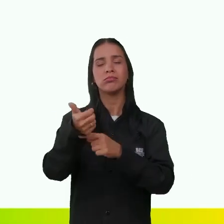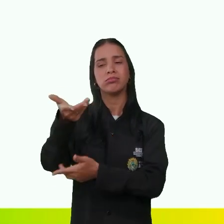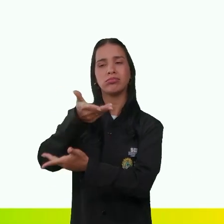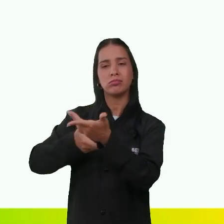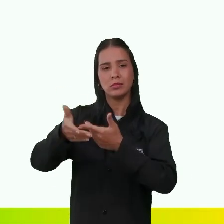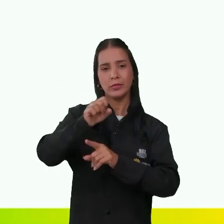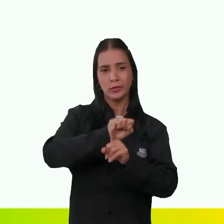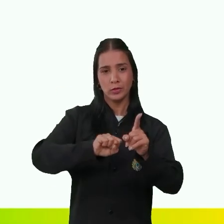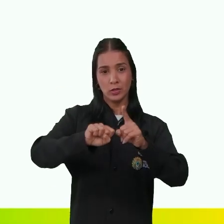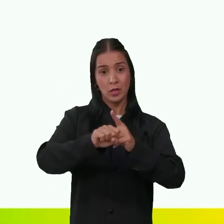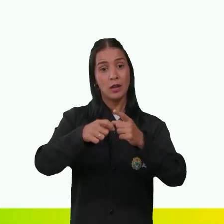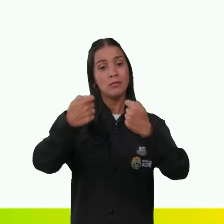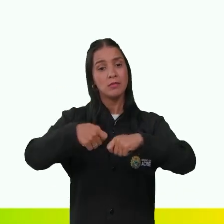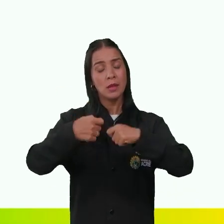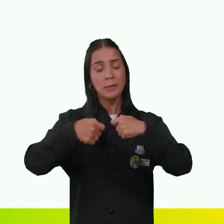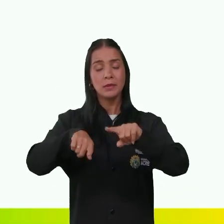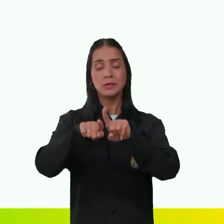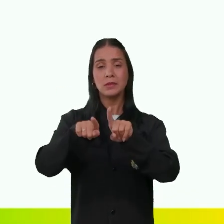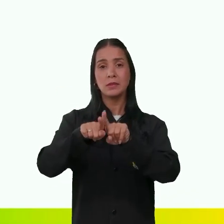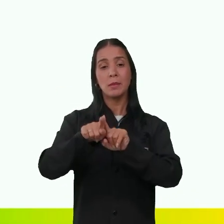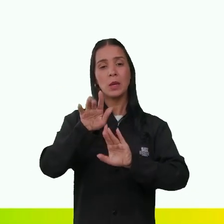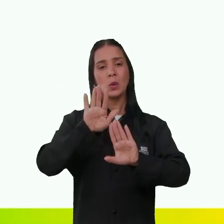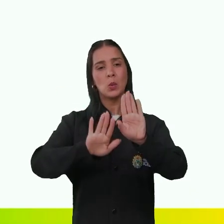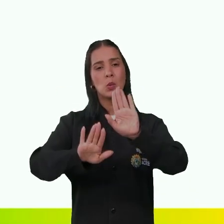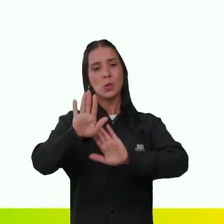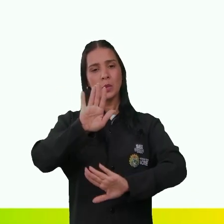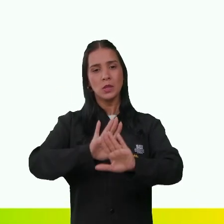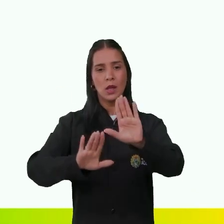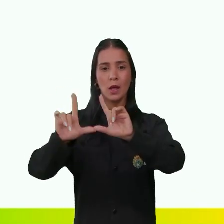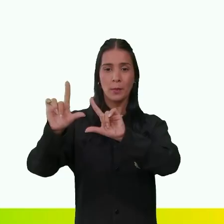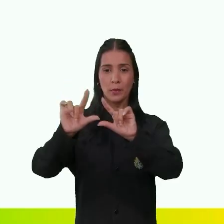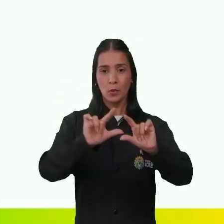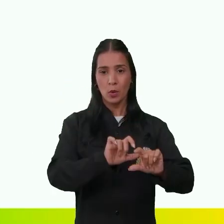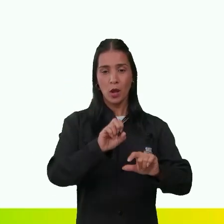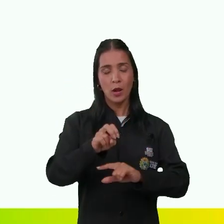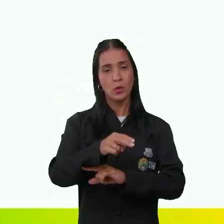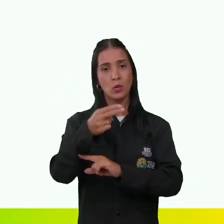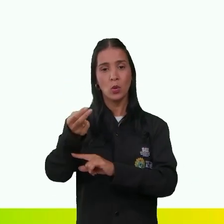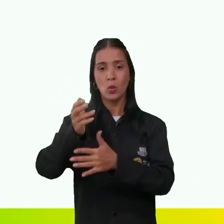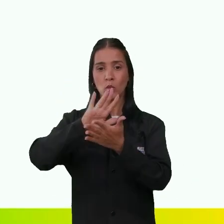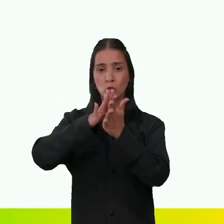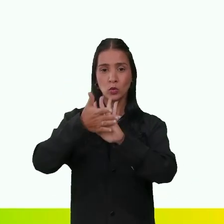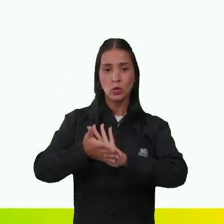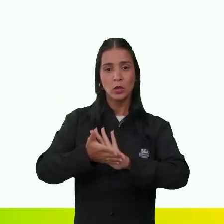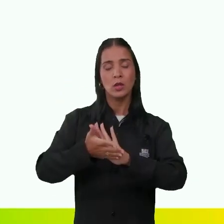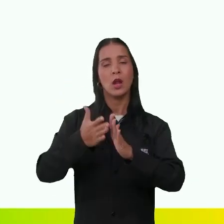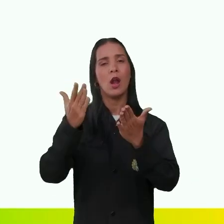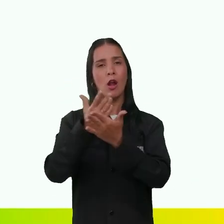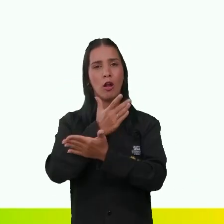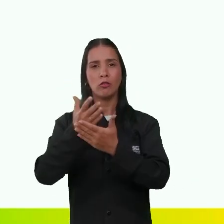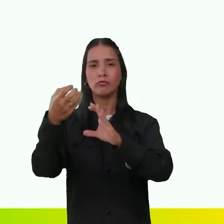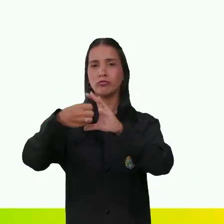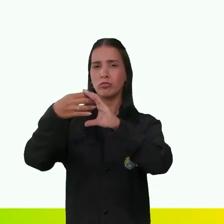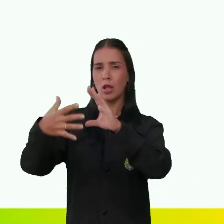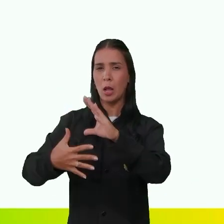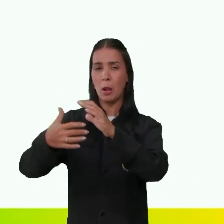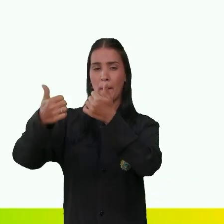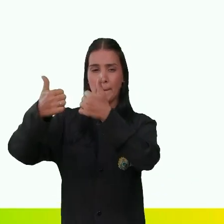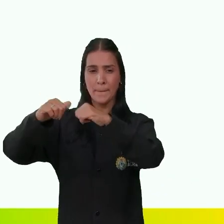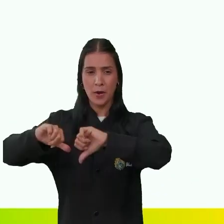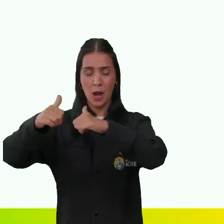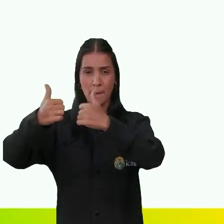para eliminar ou minimizar os efeitos negativos da biopolítica no ato de